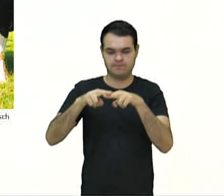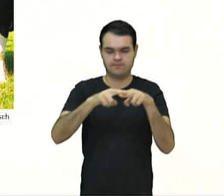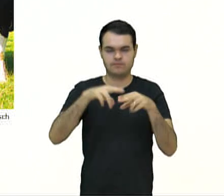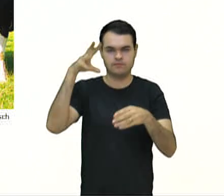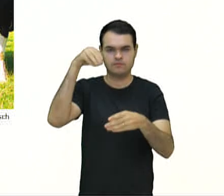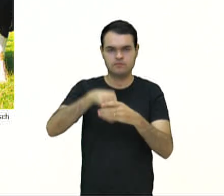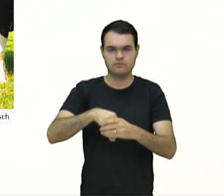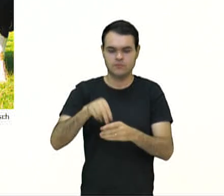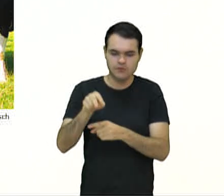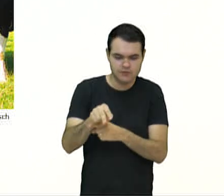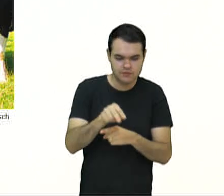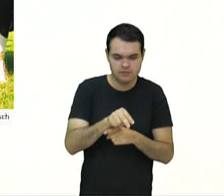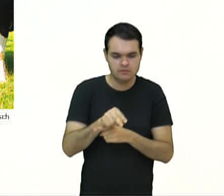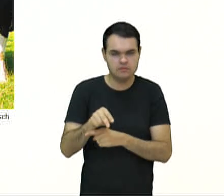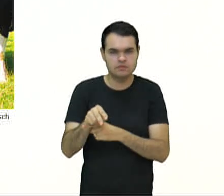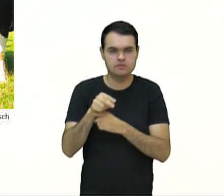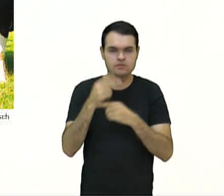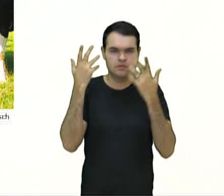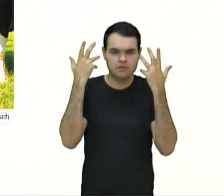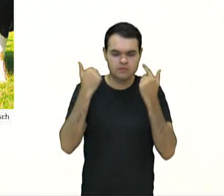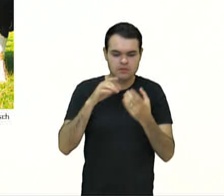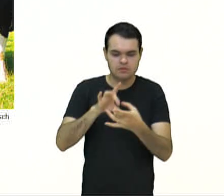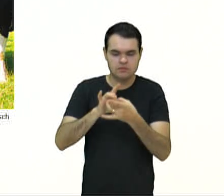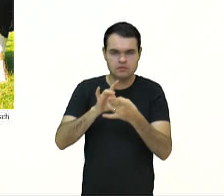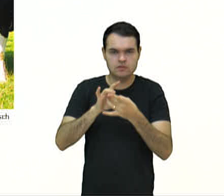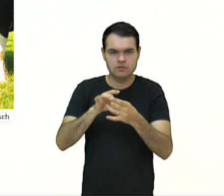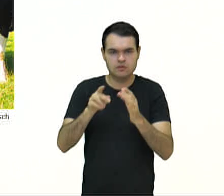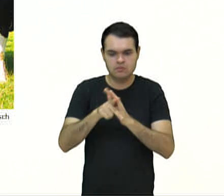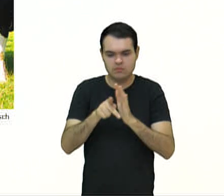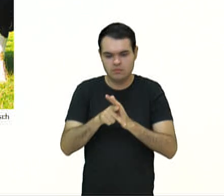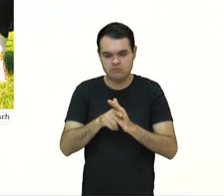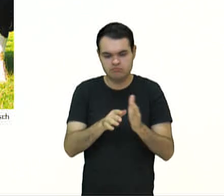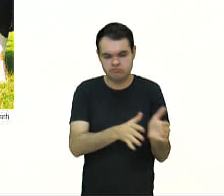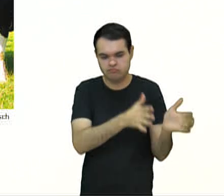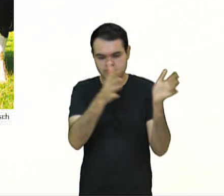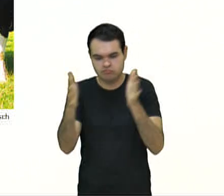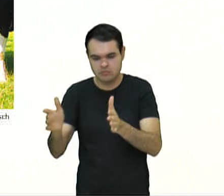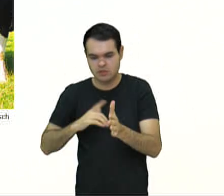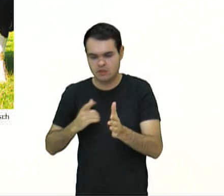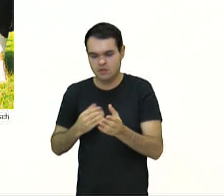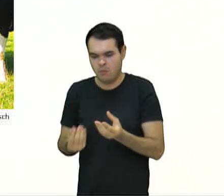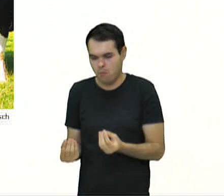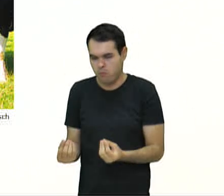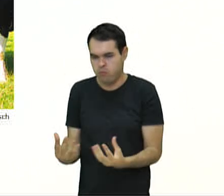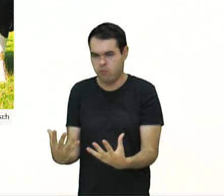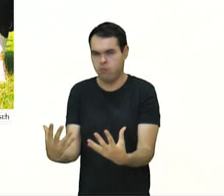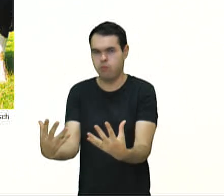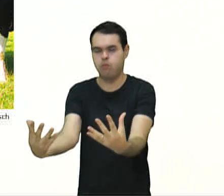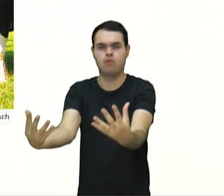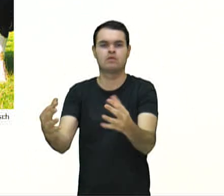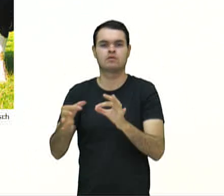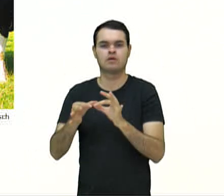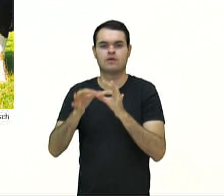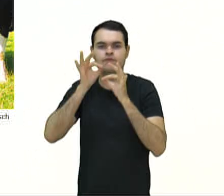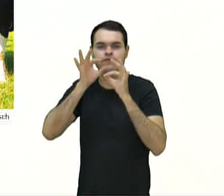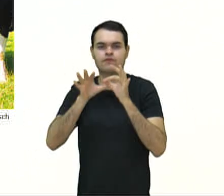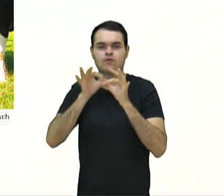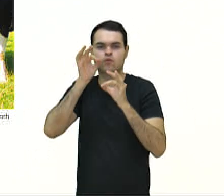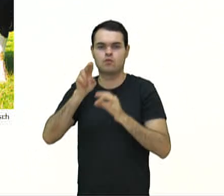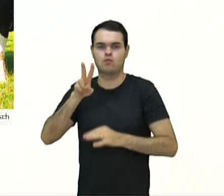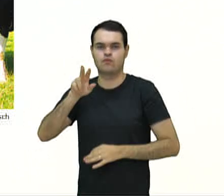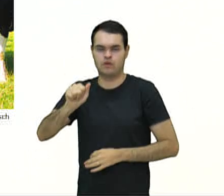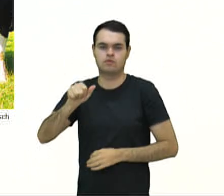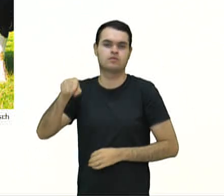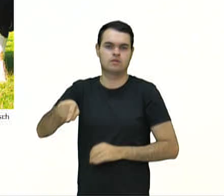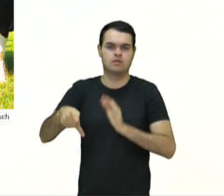a criação de animais aliada aos parreirais aqui para a produção de vinho. Temos uma plantação de uva, um parreiral, e as